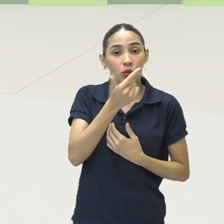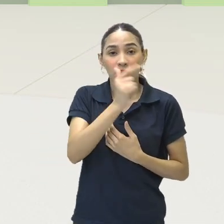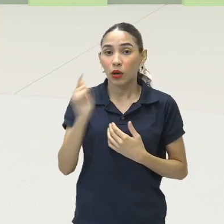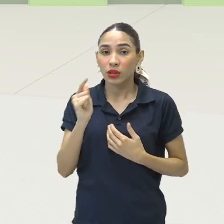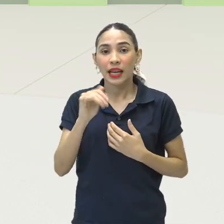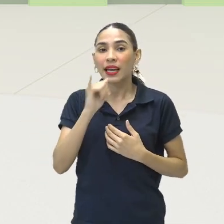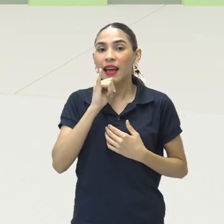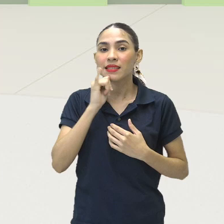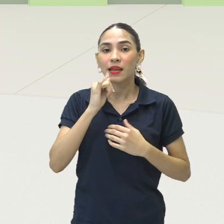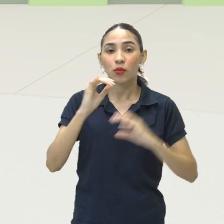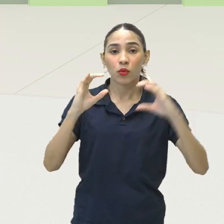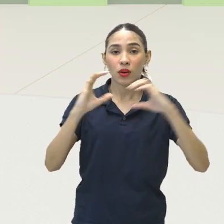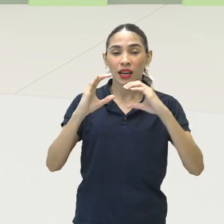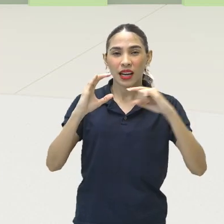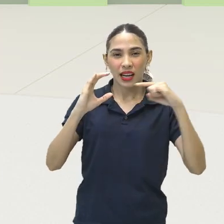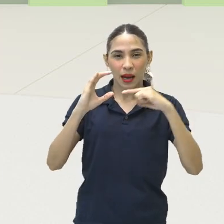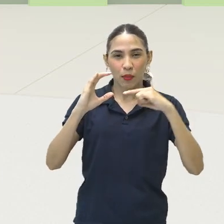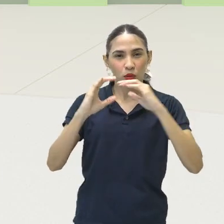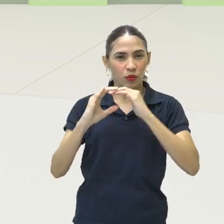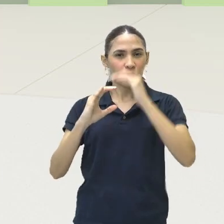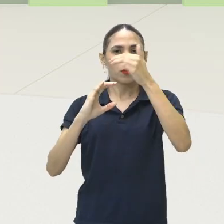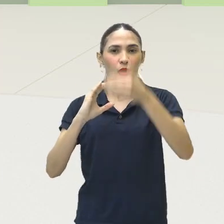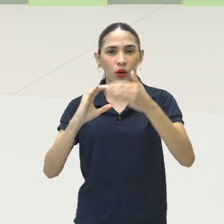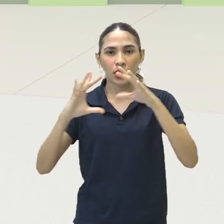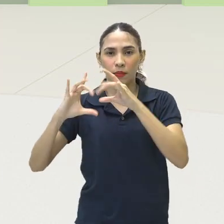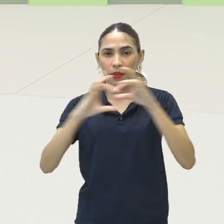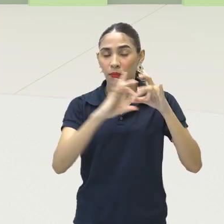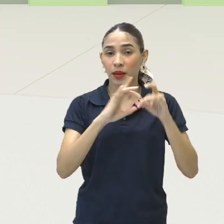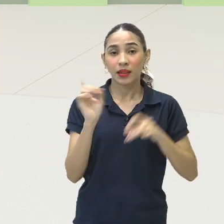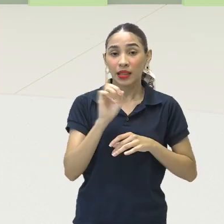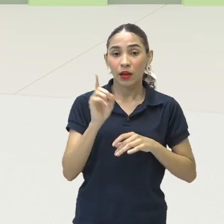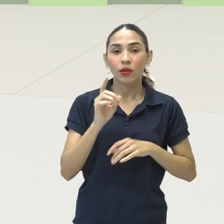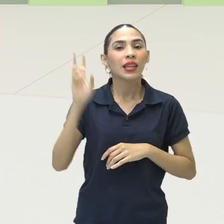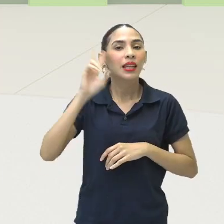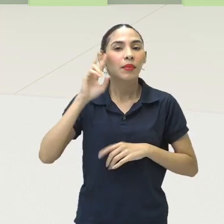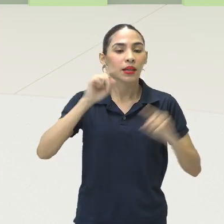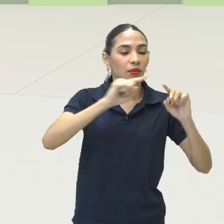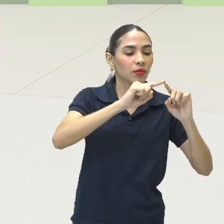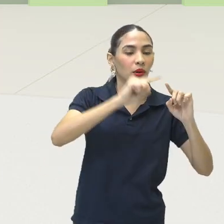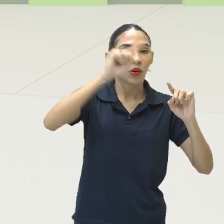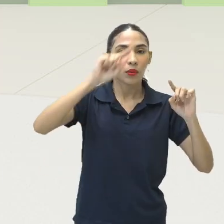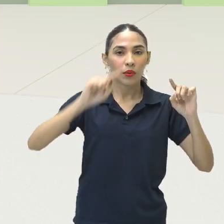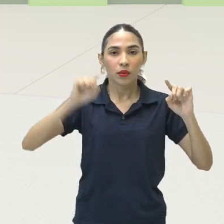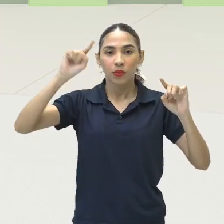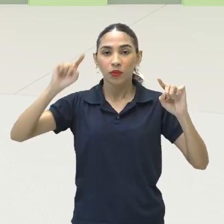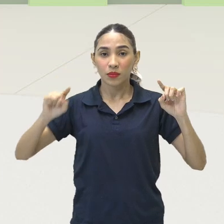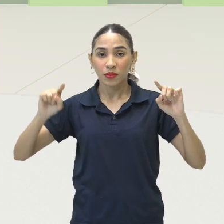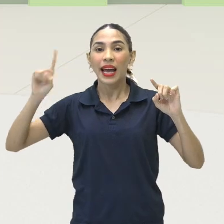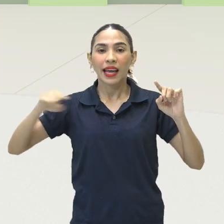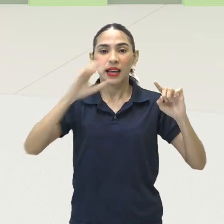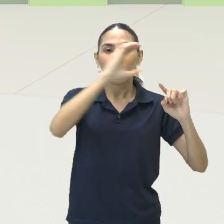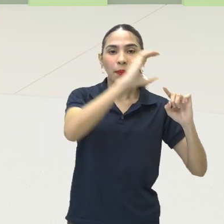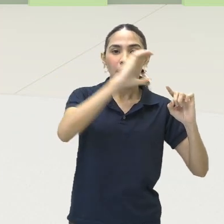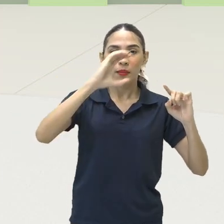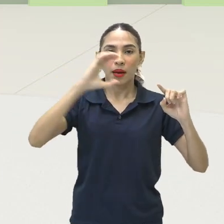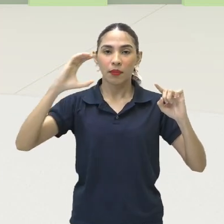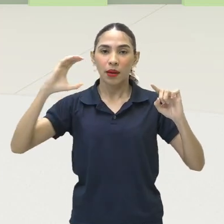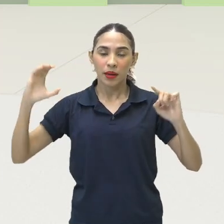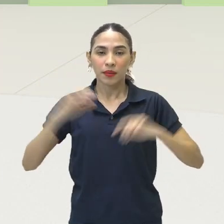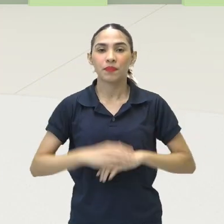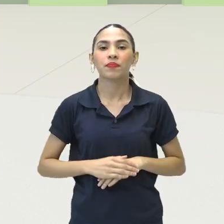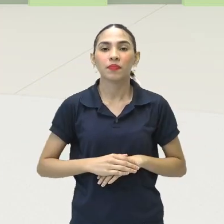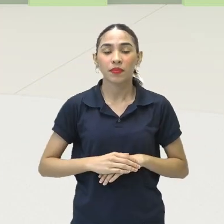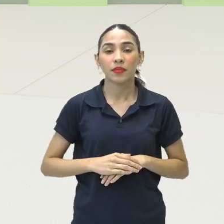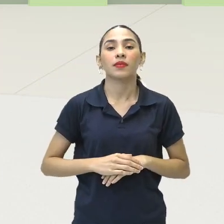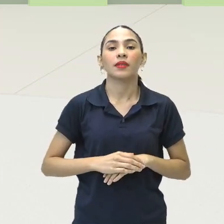carbono fora daqui, ó, da cadeia principal. Lembrando que o zigue-zague aí são os carbonos. Ela é uma cadeia saturada